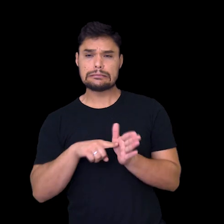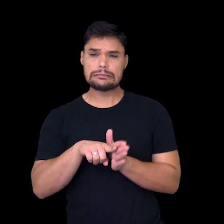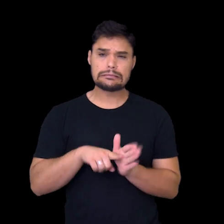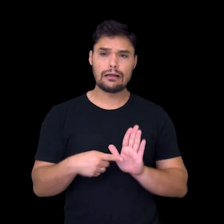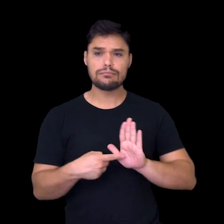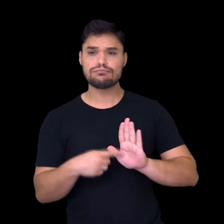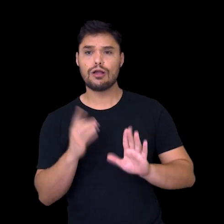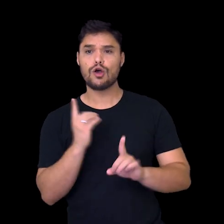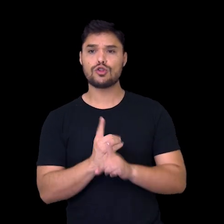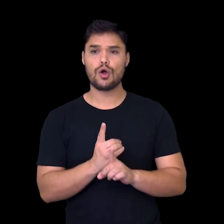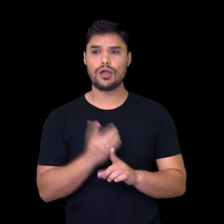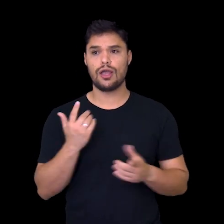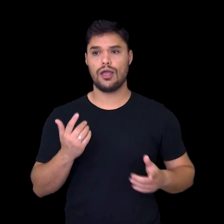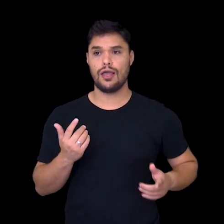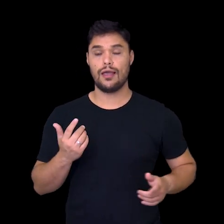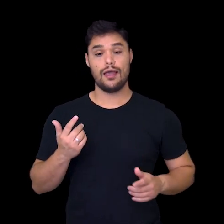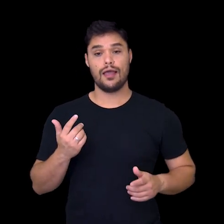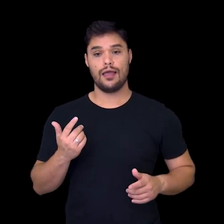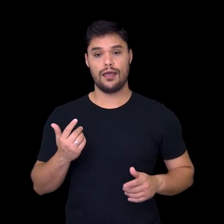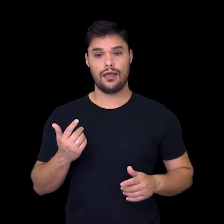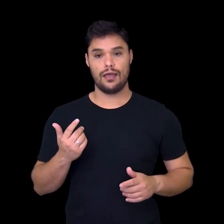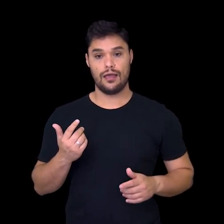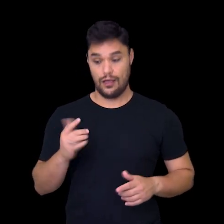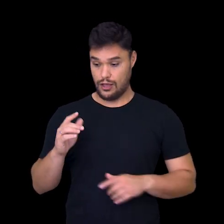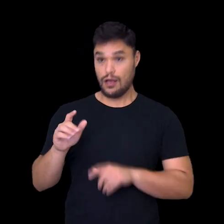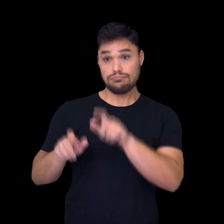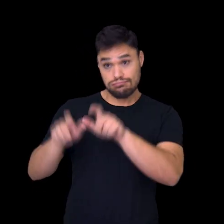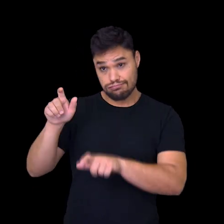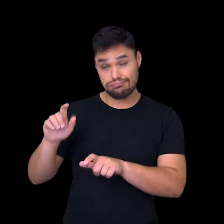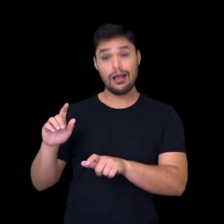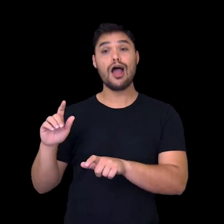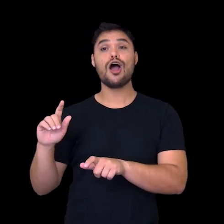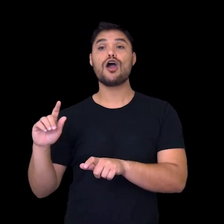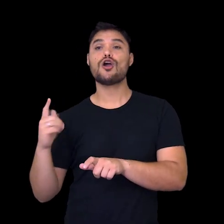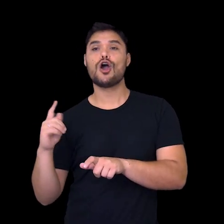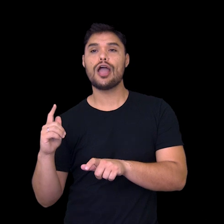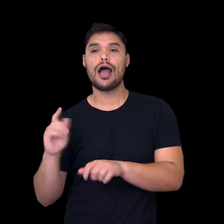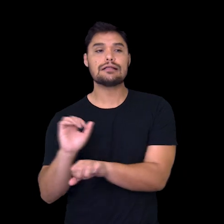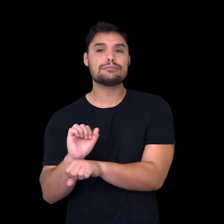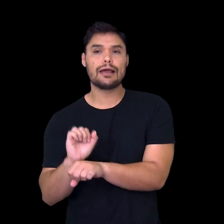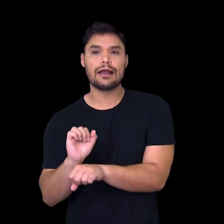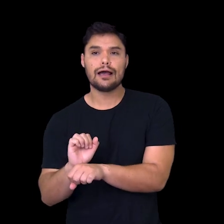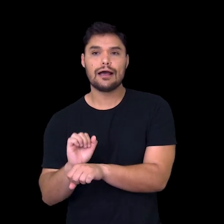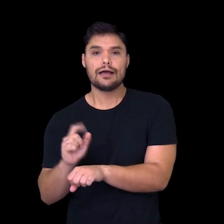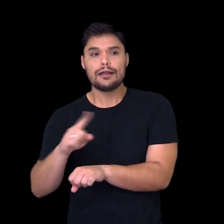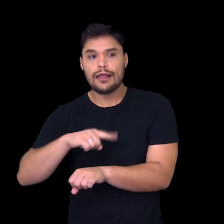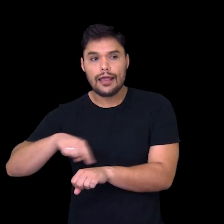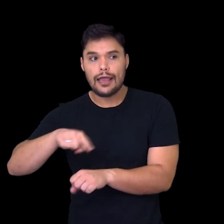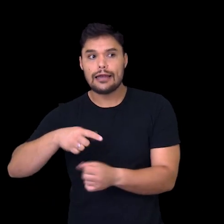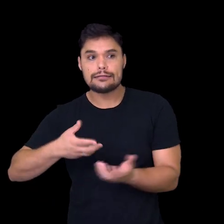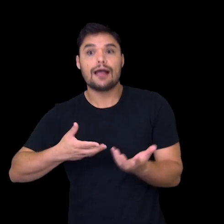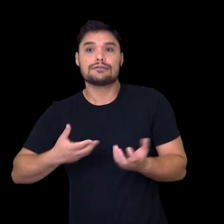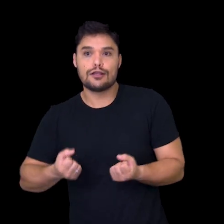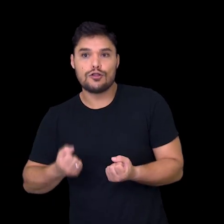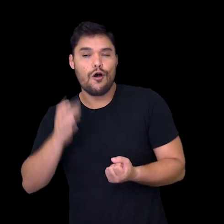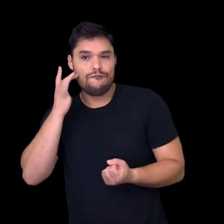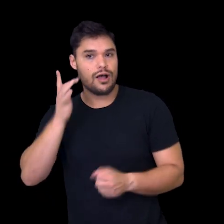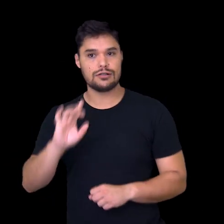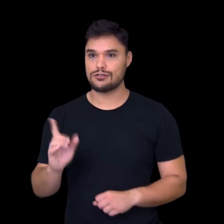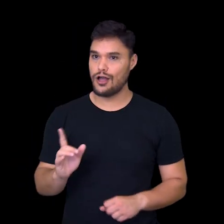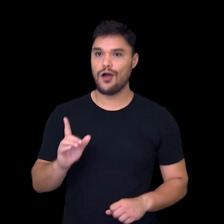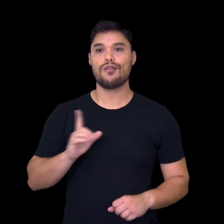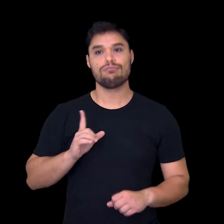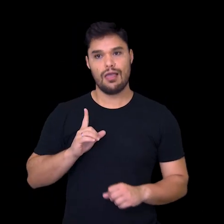aponta justamente que não há uma posição passiva também por parte desses goianos que estavam por aqui esperando. Então a gente tem uma intelectualidade